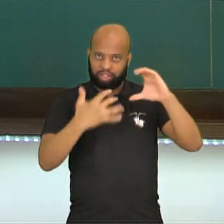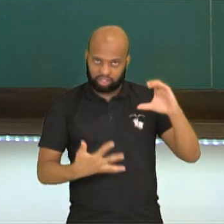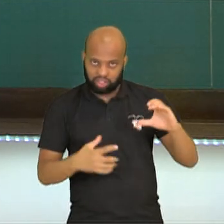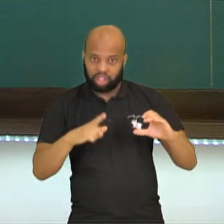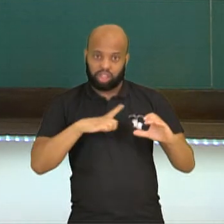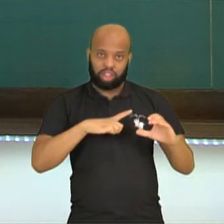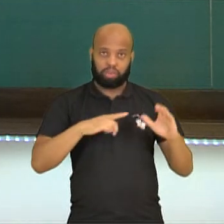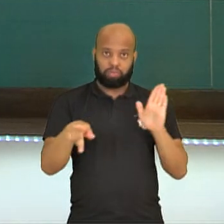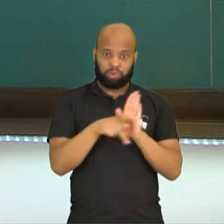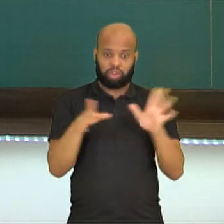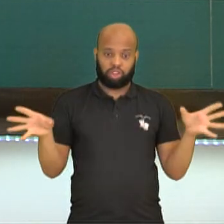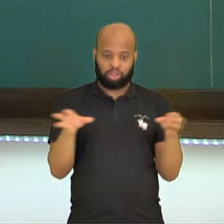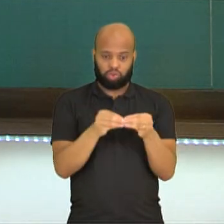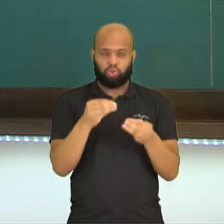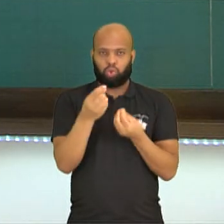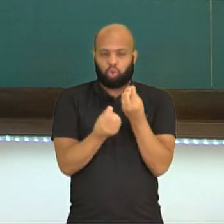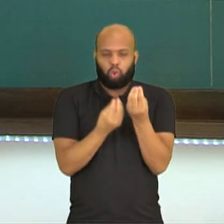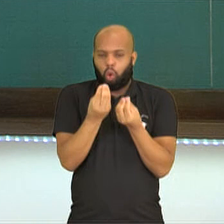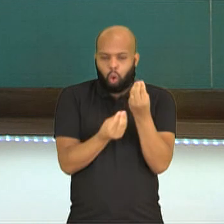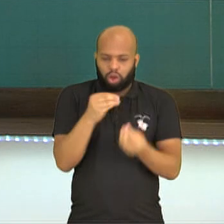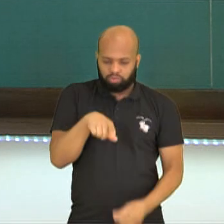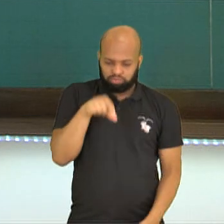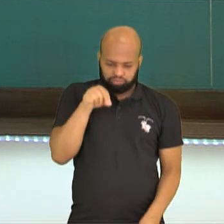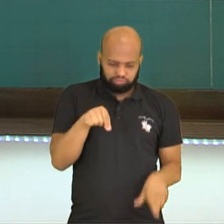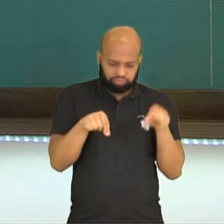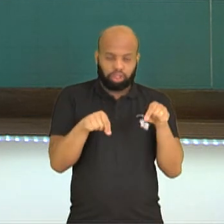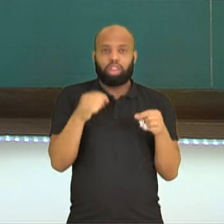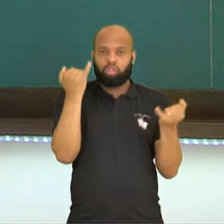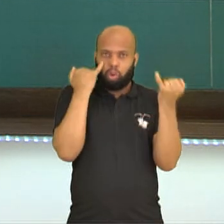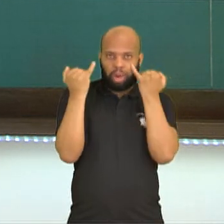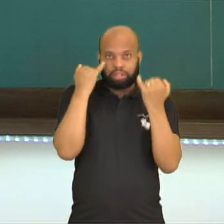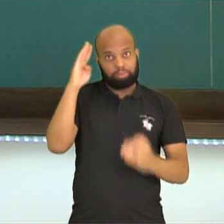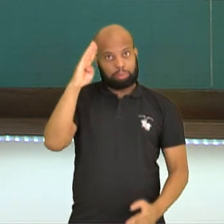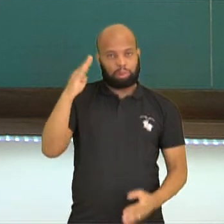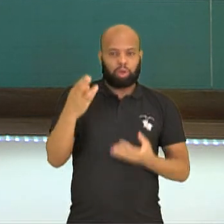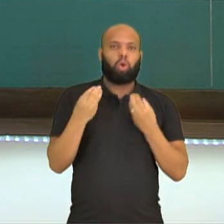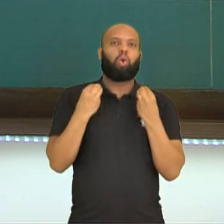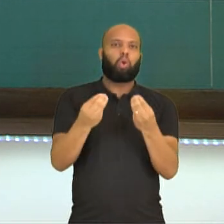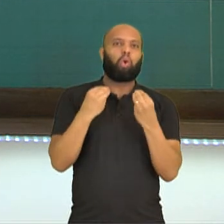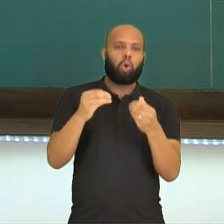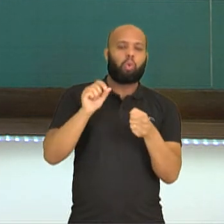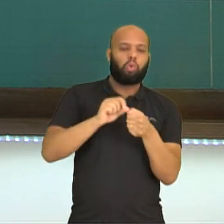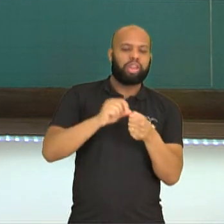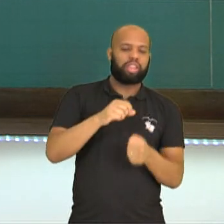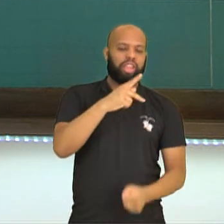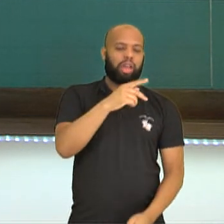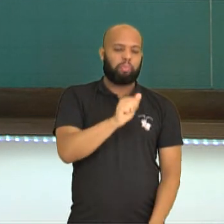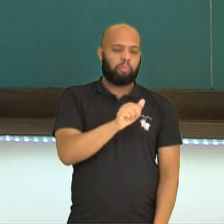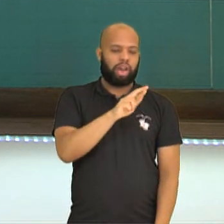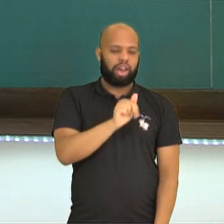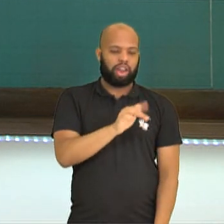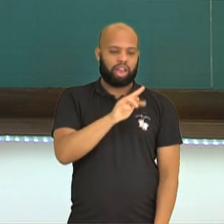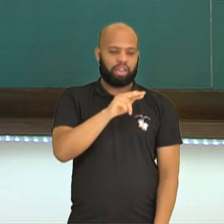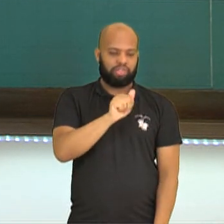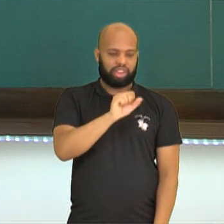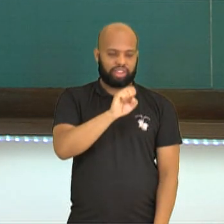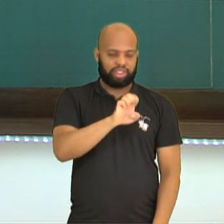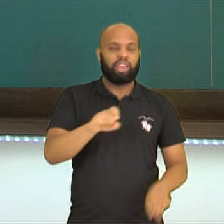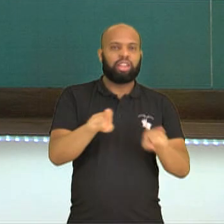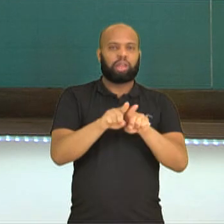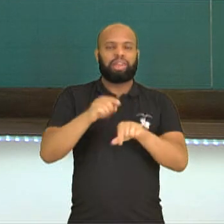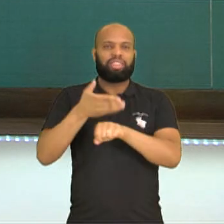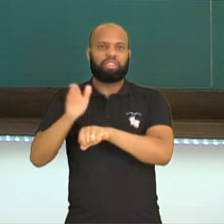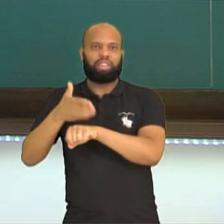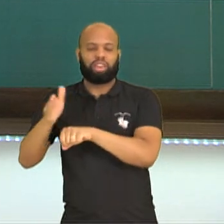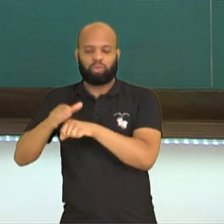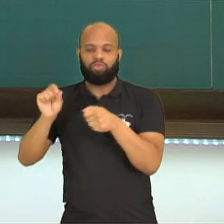como selecionar as informações principais para resumi-las, como fazer paráfrase, exercitamos os procedimentos que envolvem a